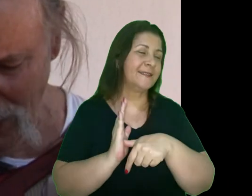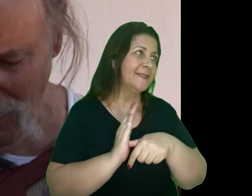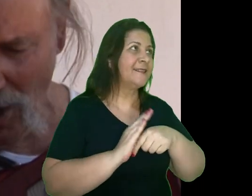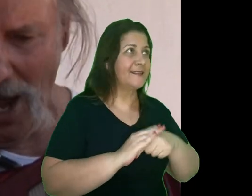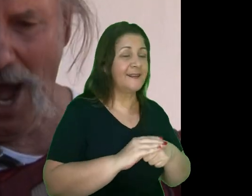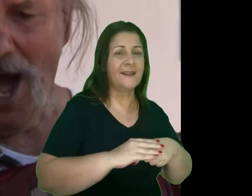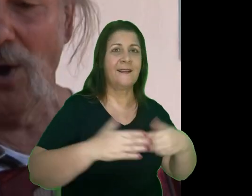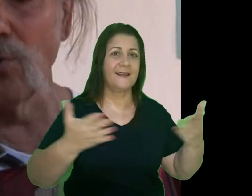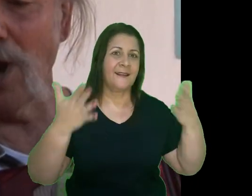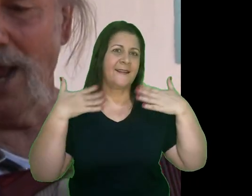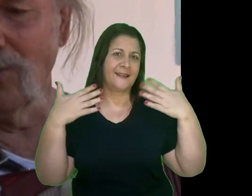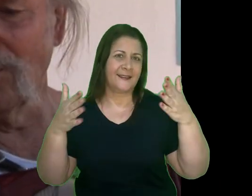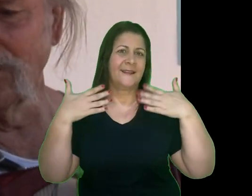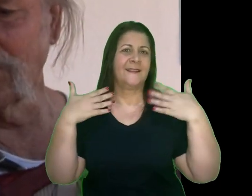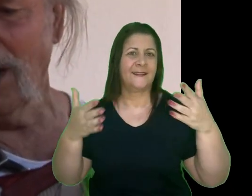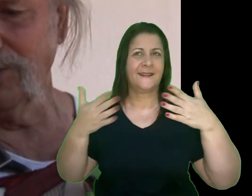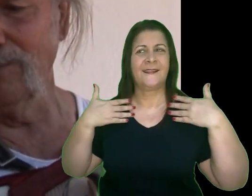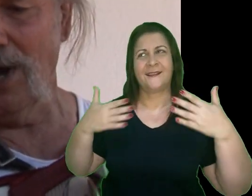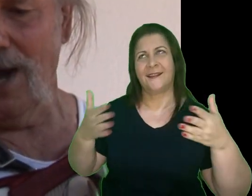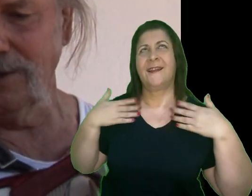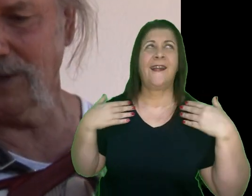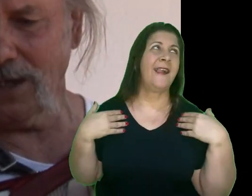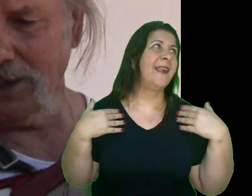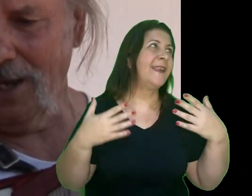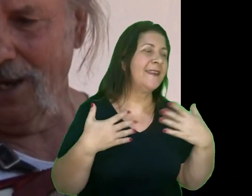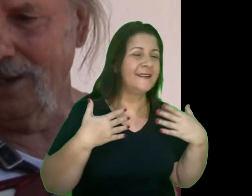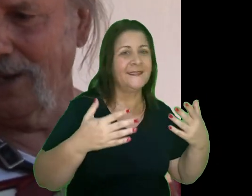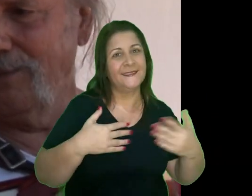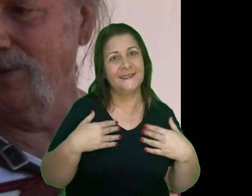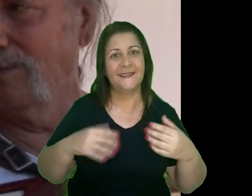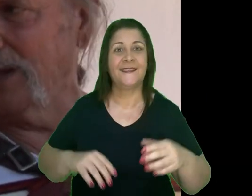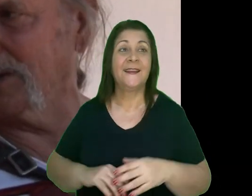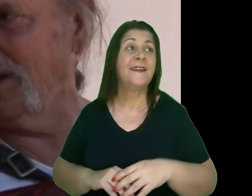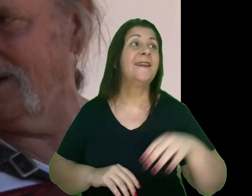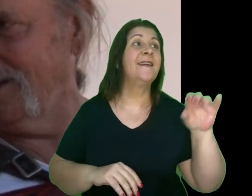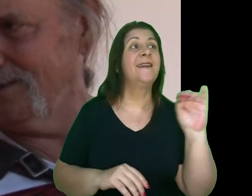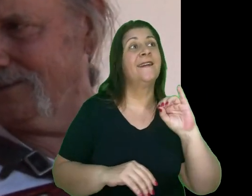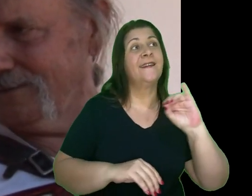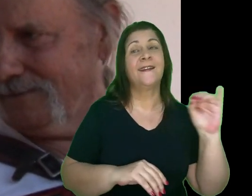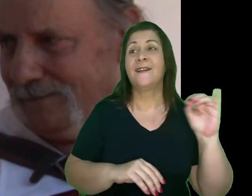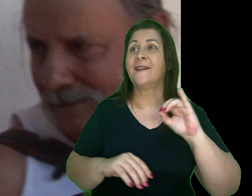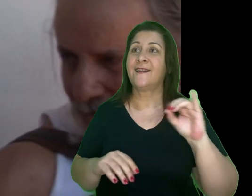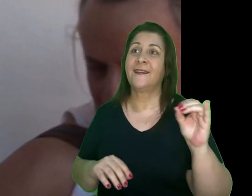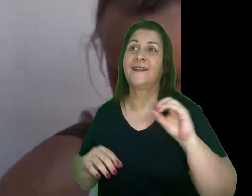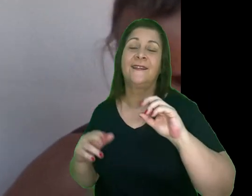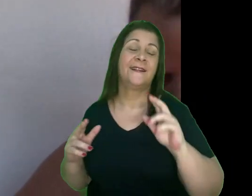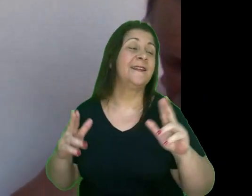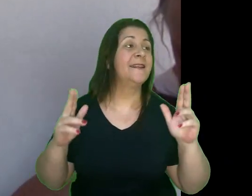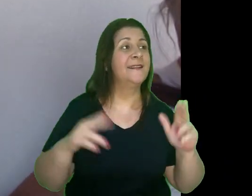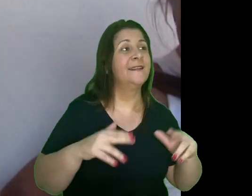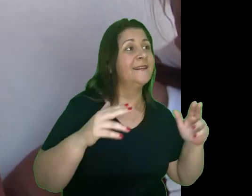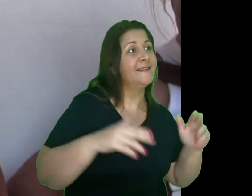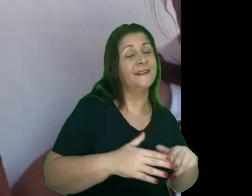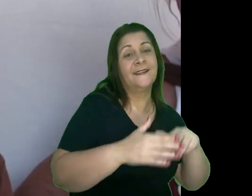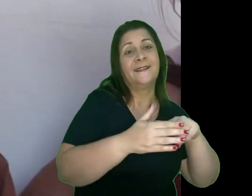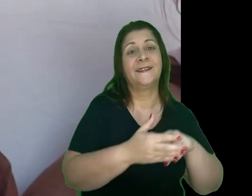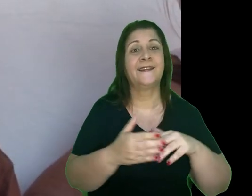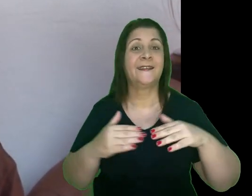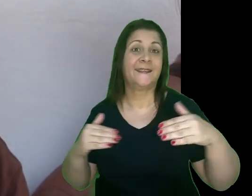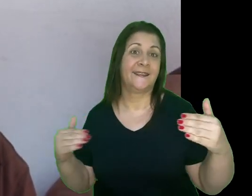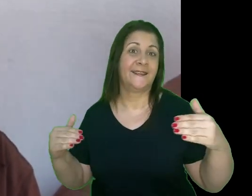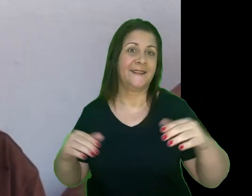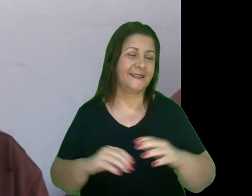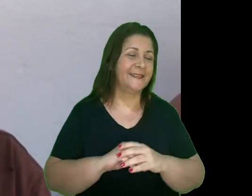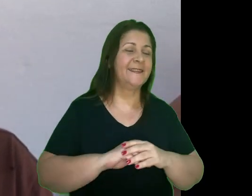posso demorar. O calor está demais, tá querendo é me matar. Alô, menino, nunca vejo